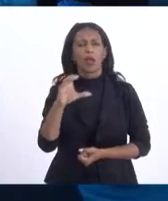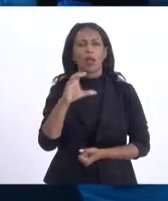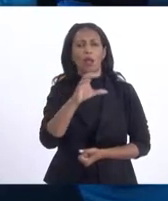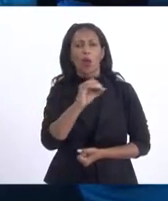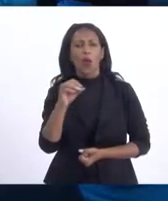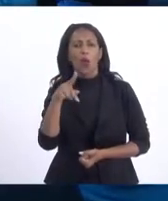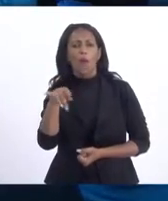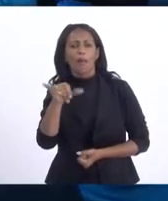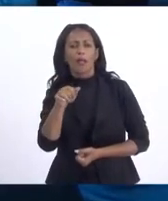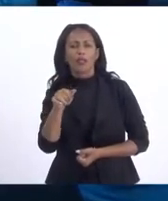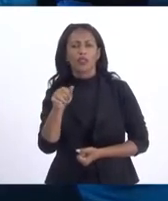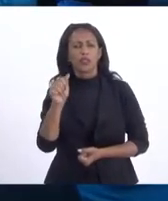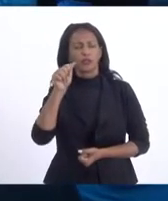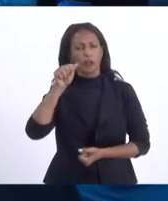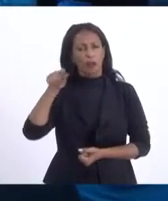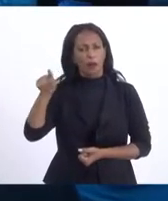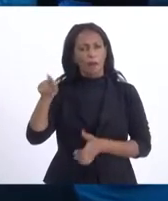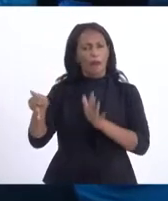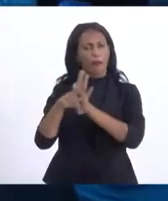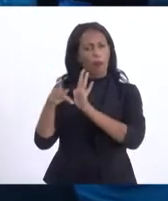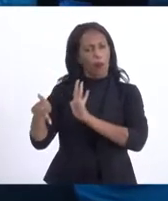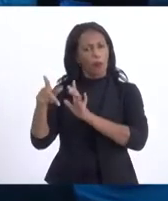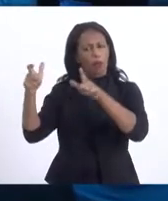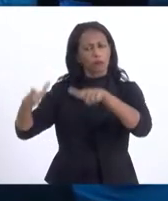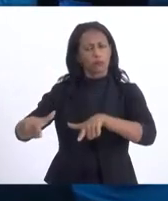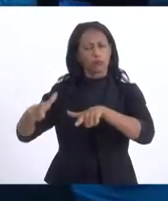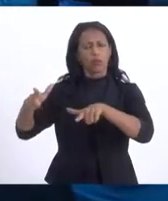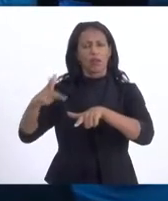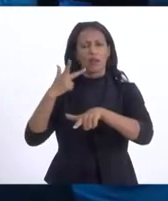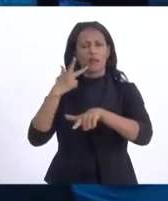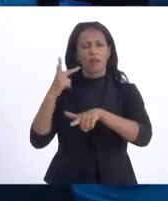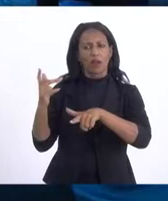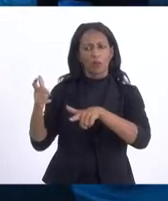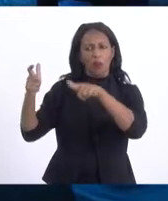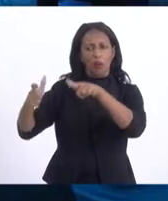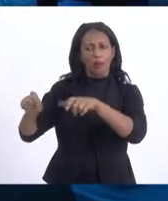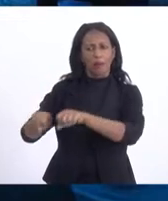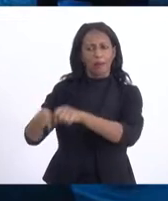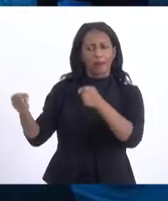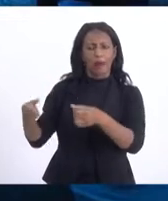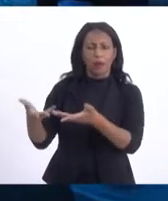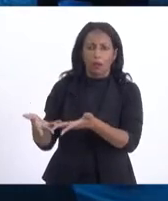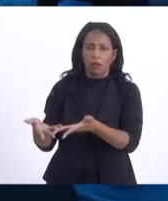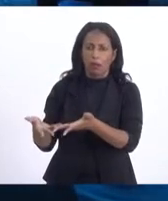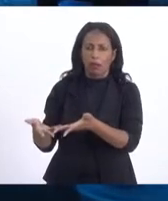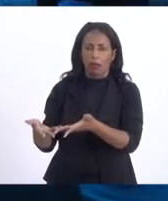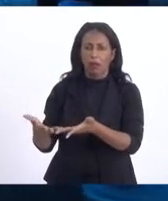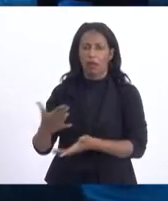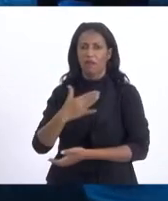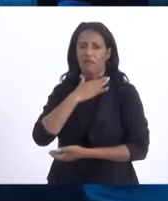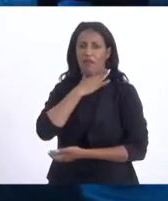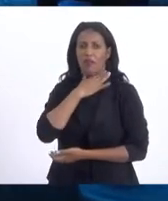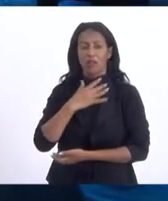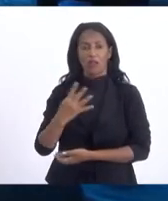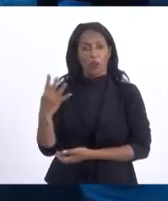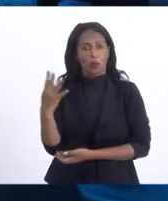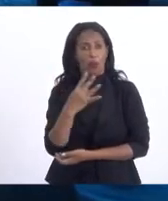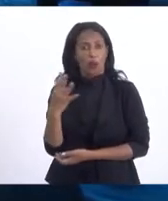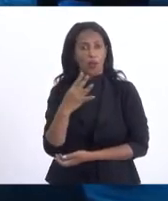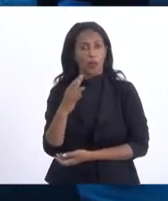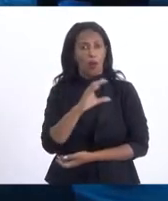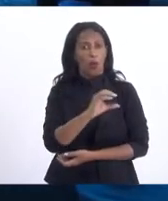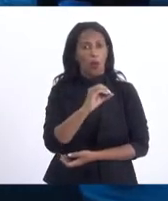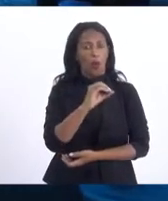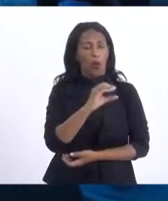Cláudio, da cooperativa de Barra Mansa, dizer que o setor ia quebrar. Chegamos a ter no Rio 44